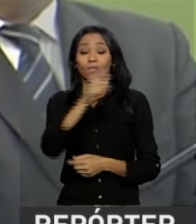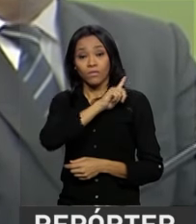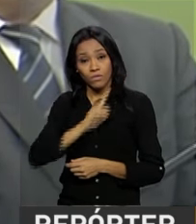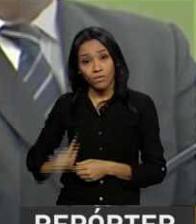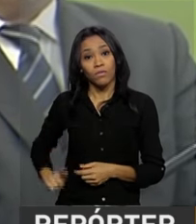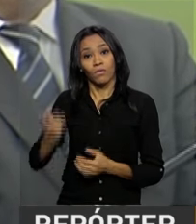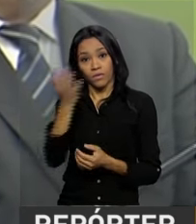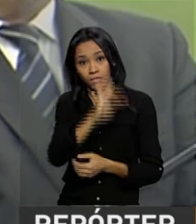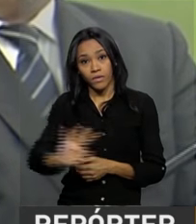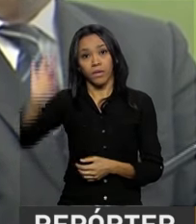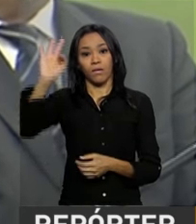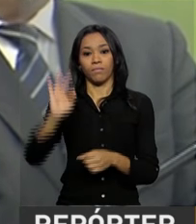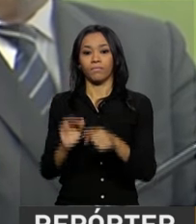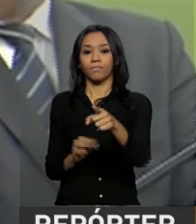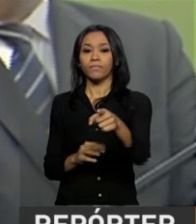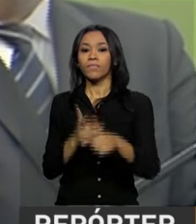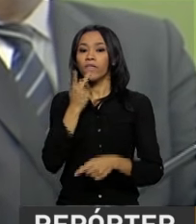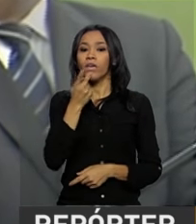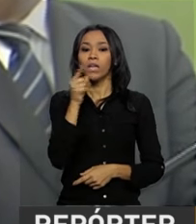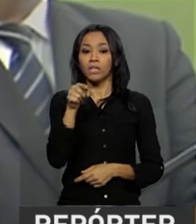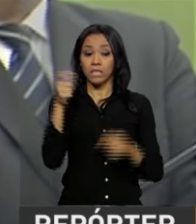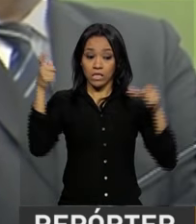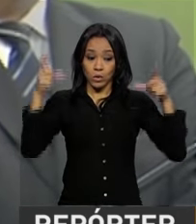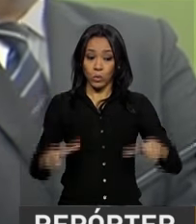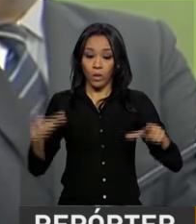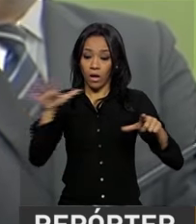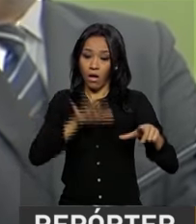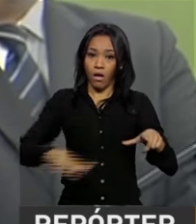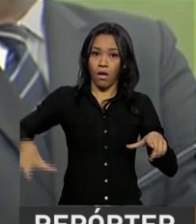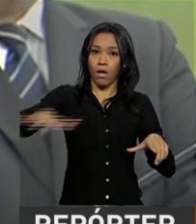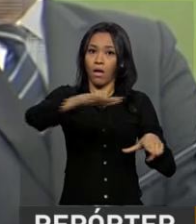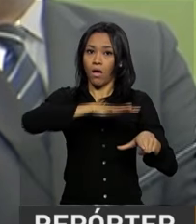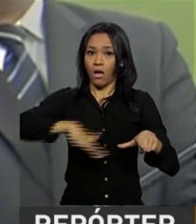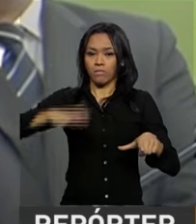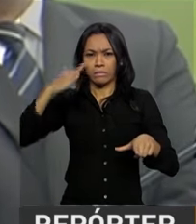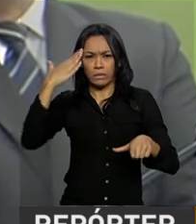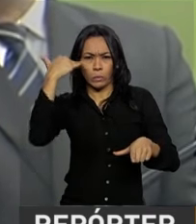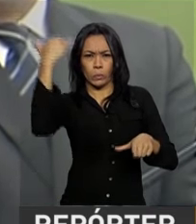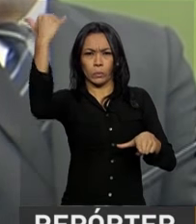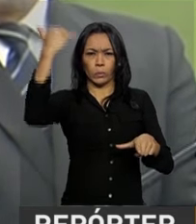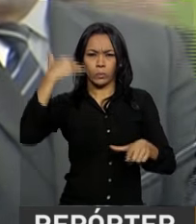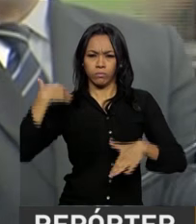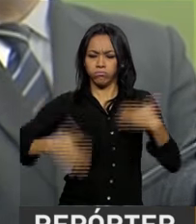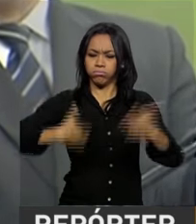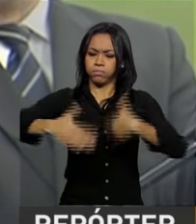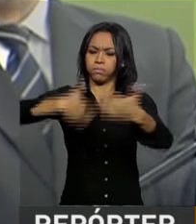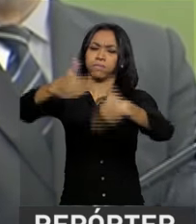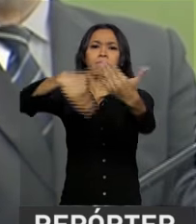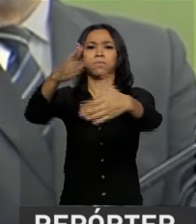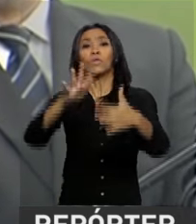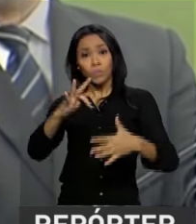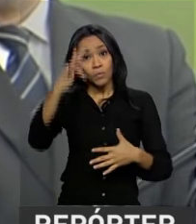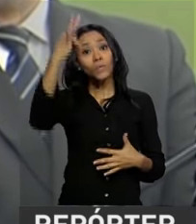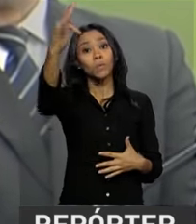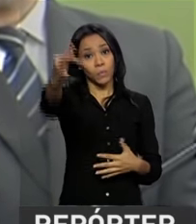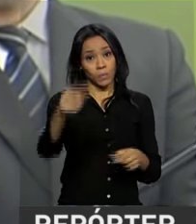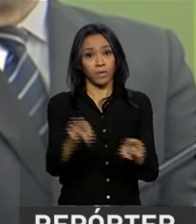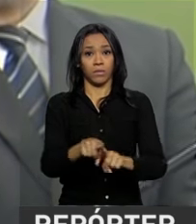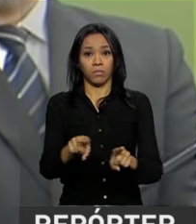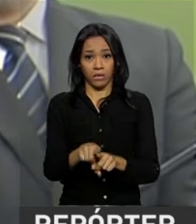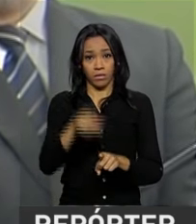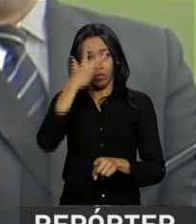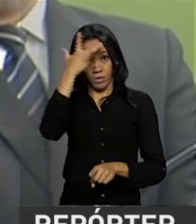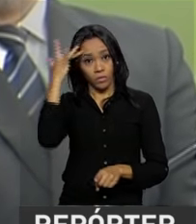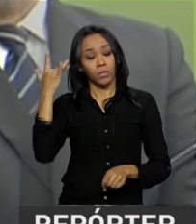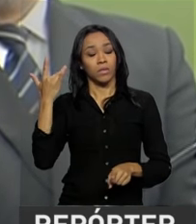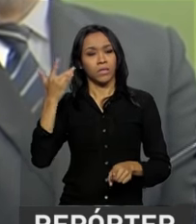casa, ela permitirá não só aos talentos que temos hoje, mas aos talentos do futuro